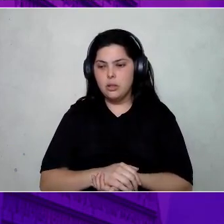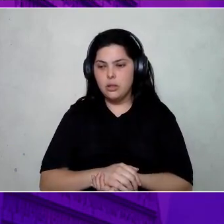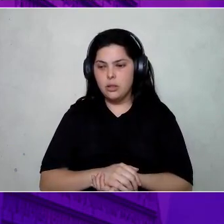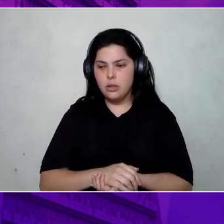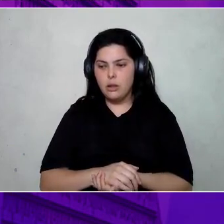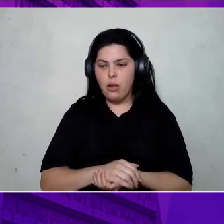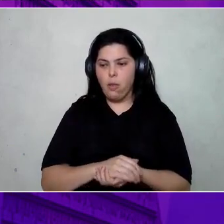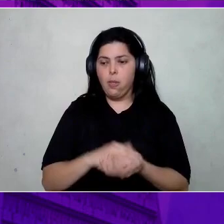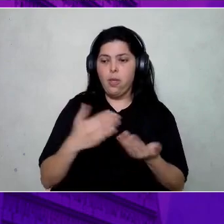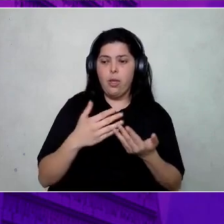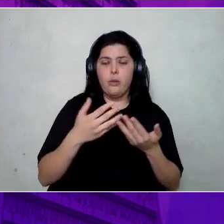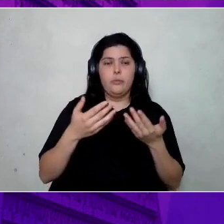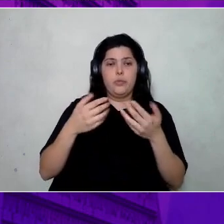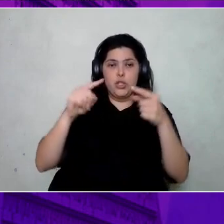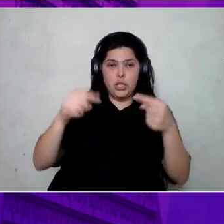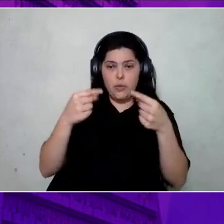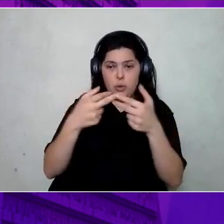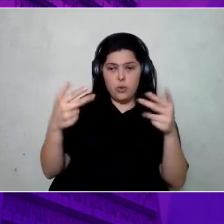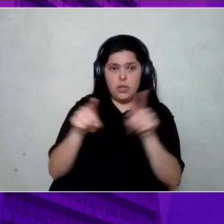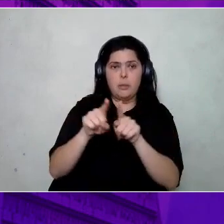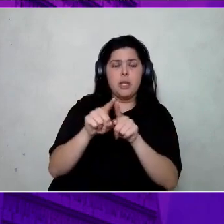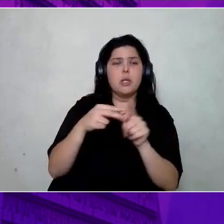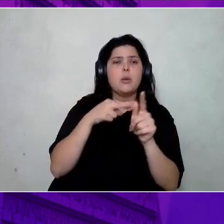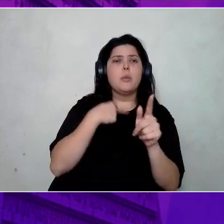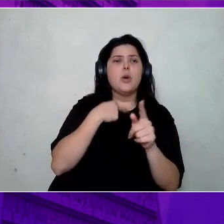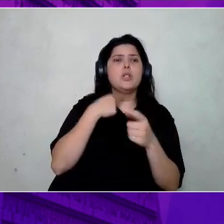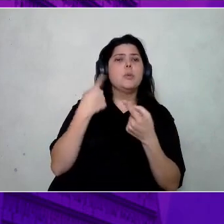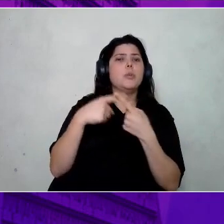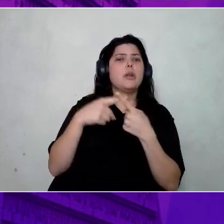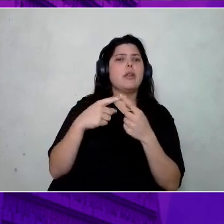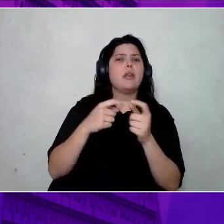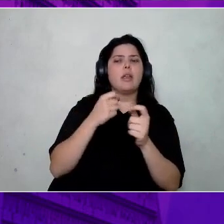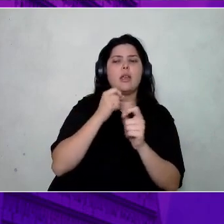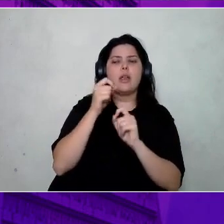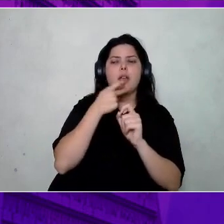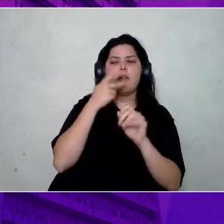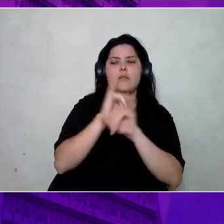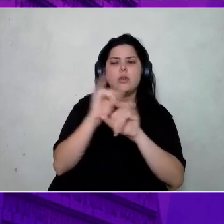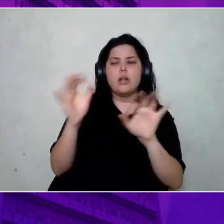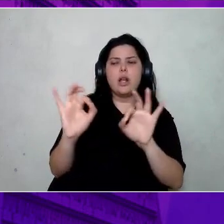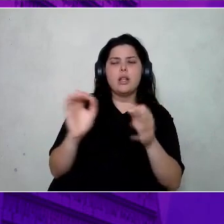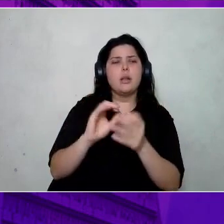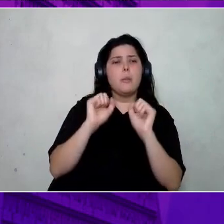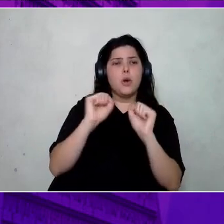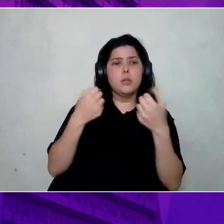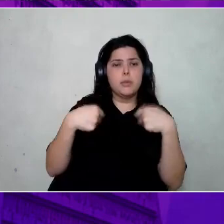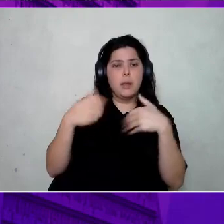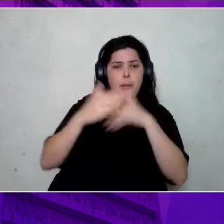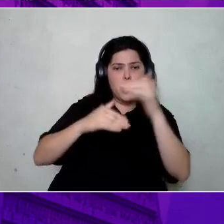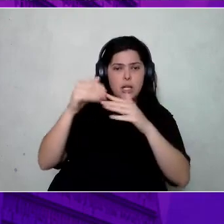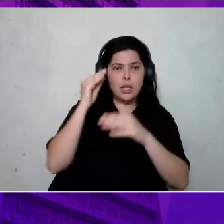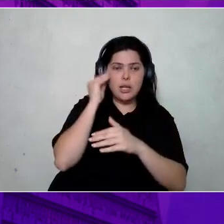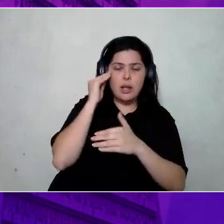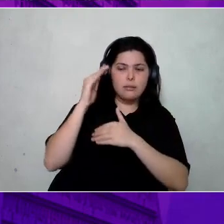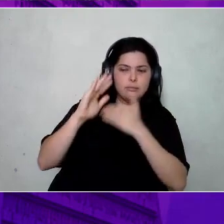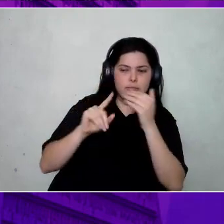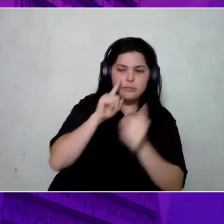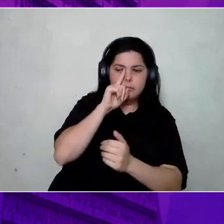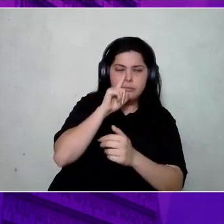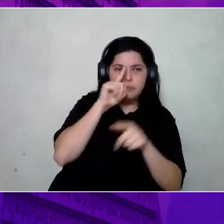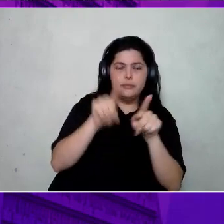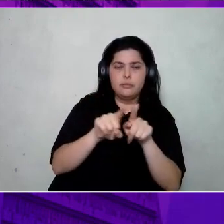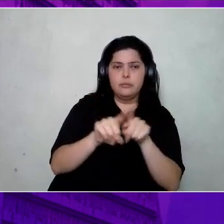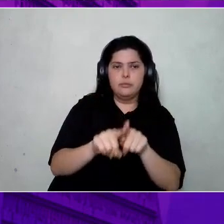Pô, se não pode, quem falou que não pode? Né? Se ninguém sabe, vamos fazer poder, né? E vamos se arriscar. Então,